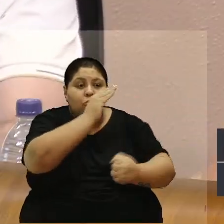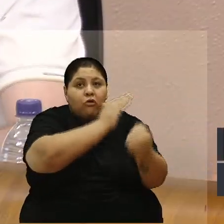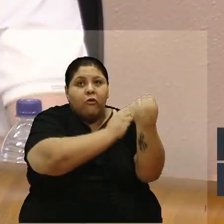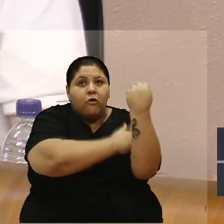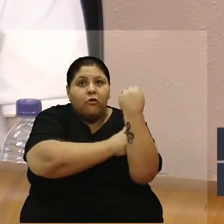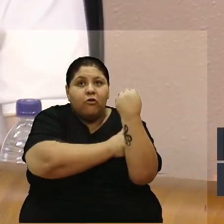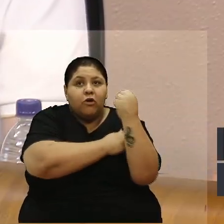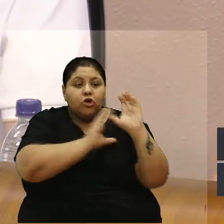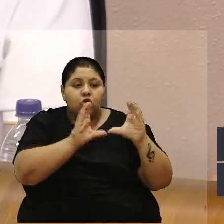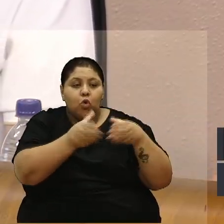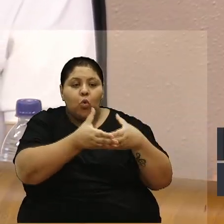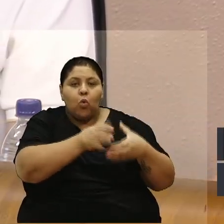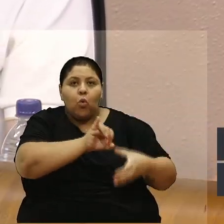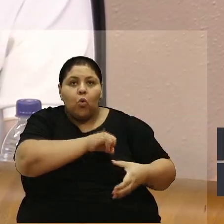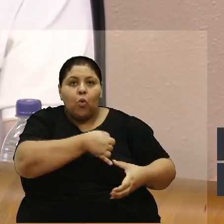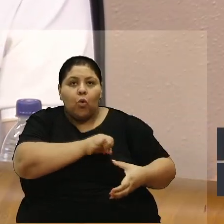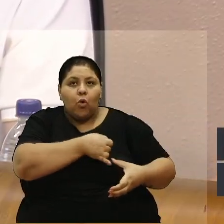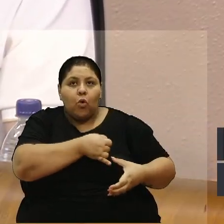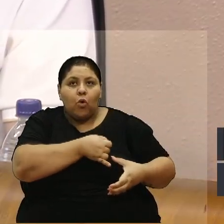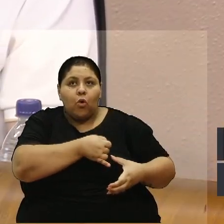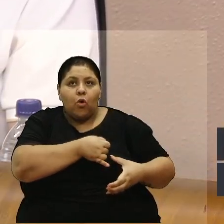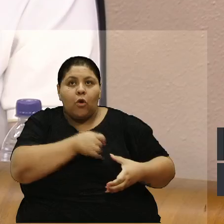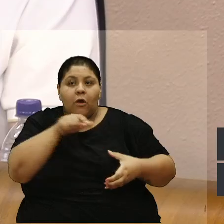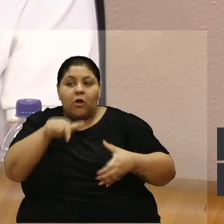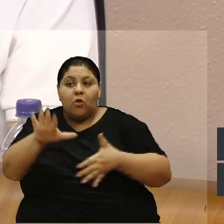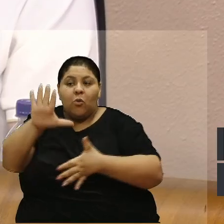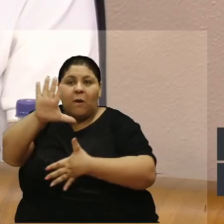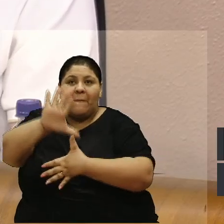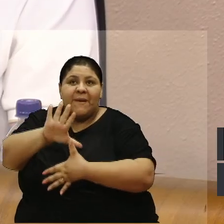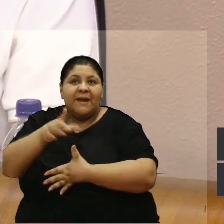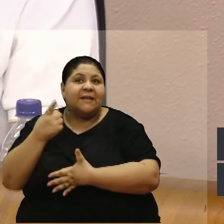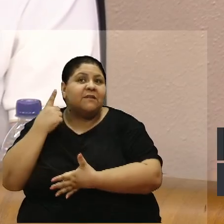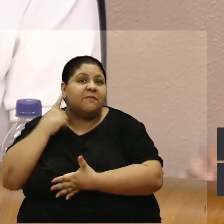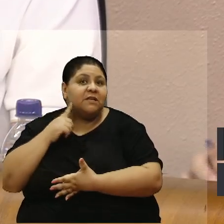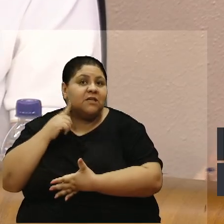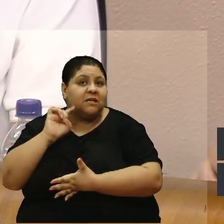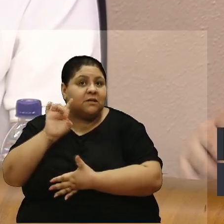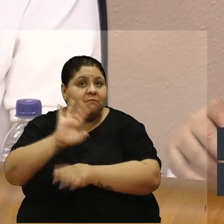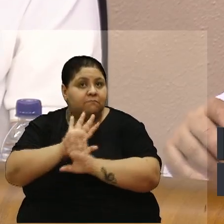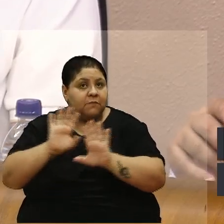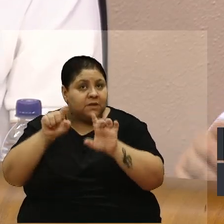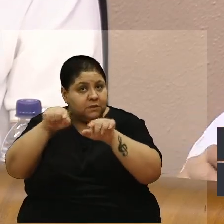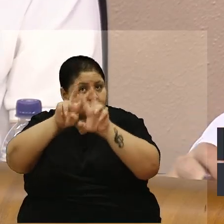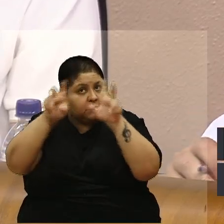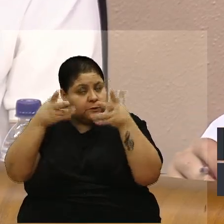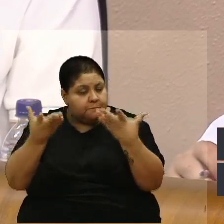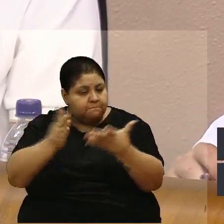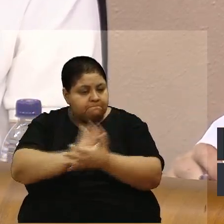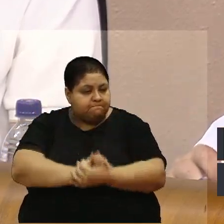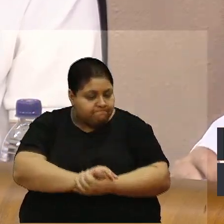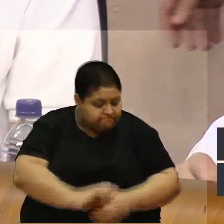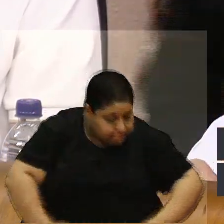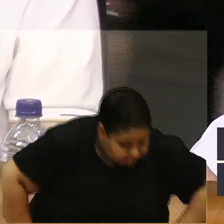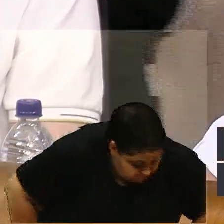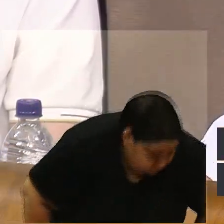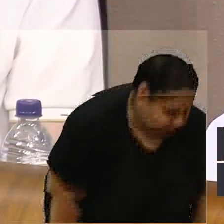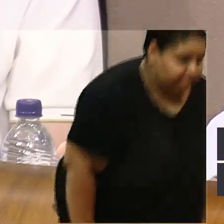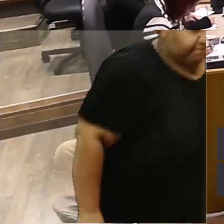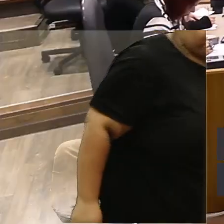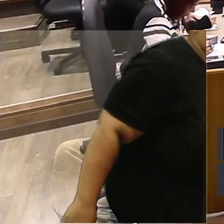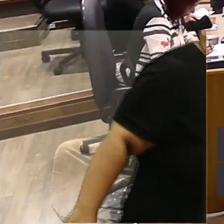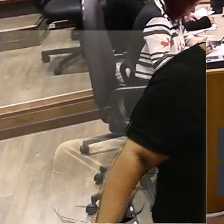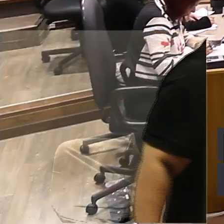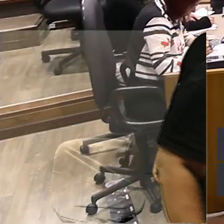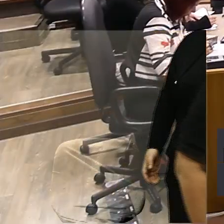Clube Juventude e ao América de Minas Gerais. É isso. Esse é o tema. Isso, então a gente não está discutindo... Não, isso